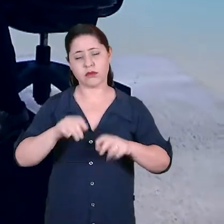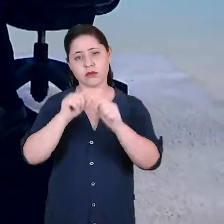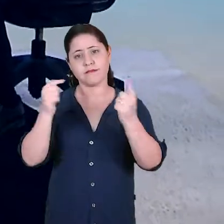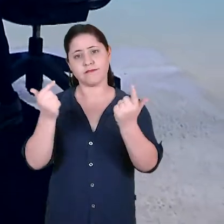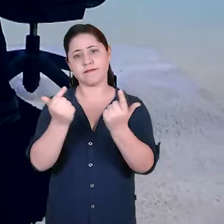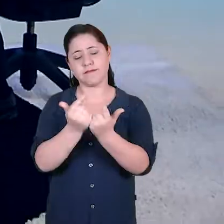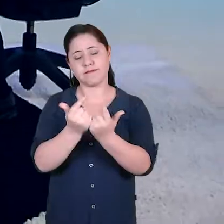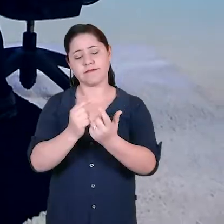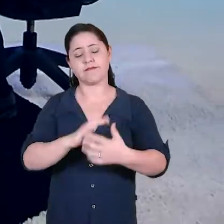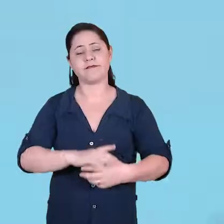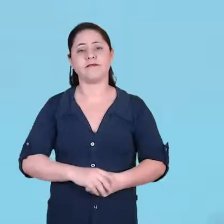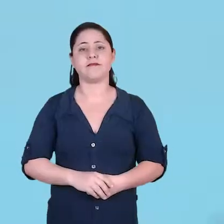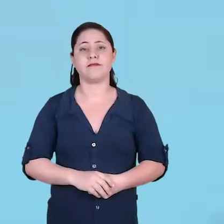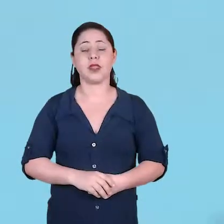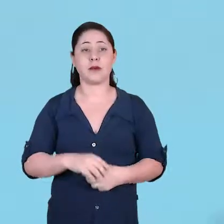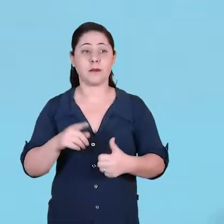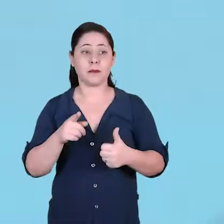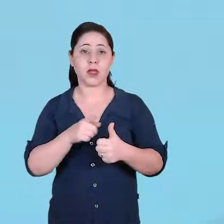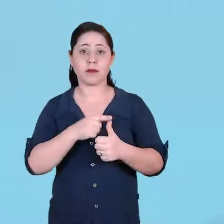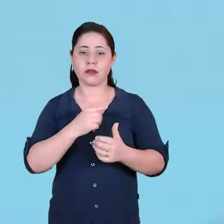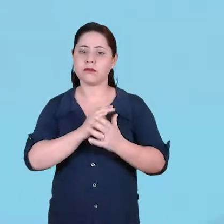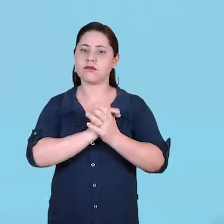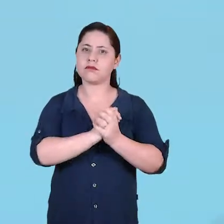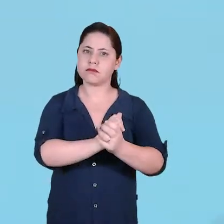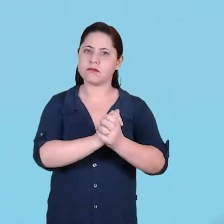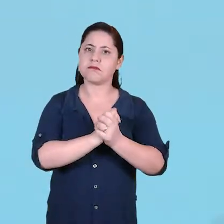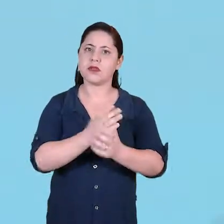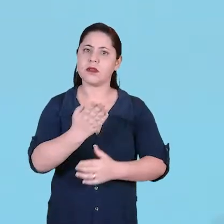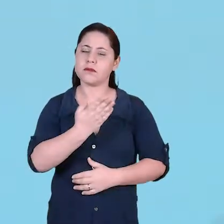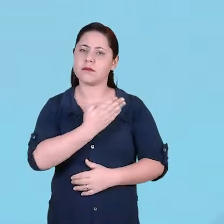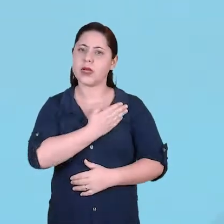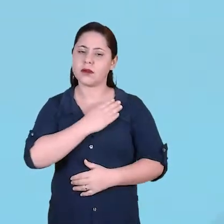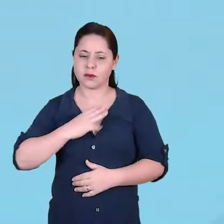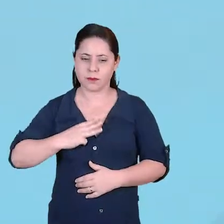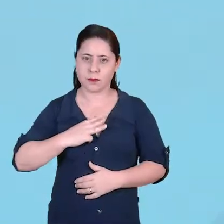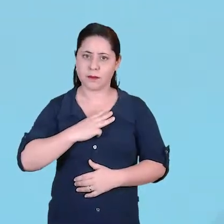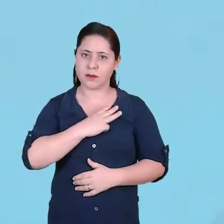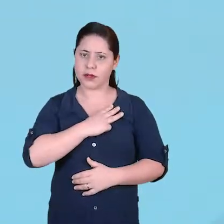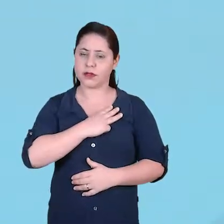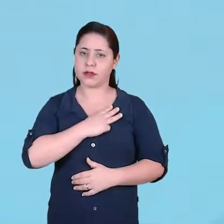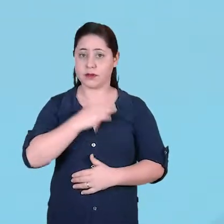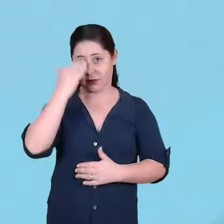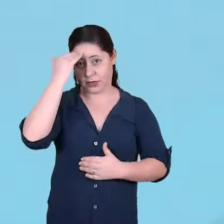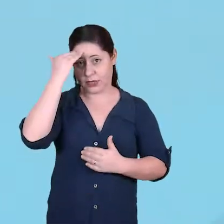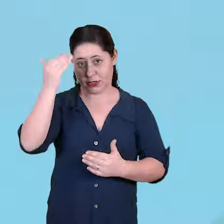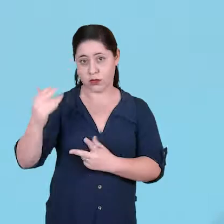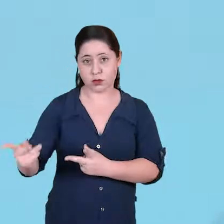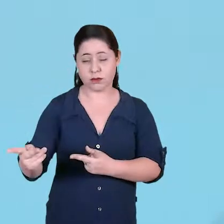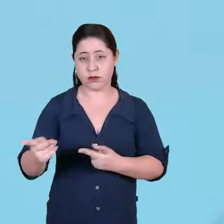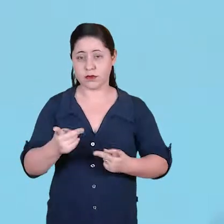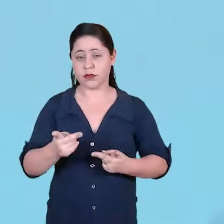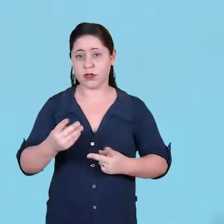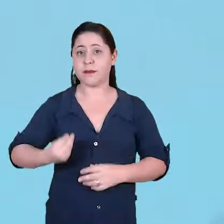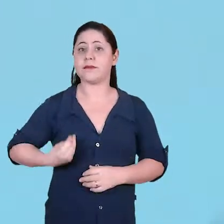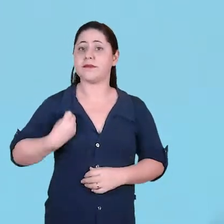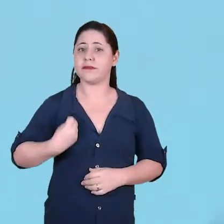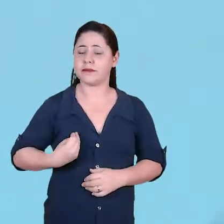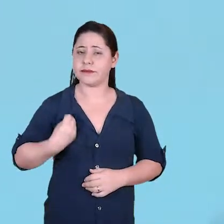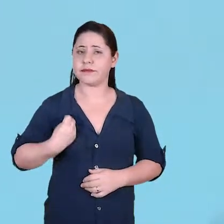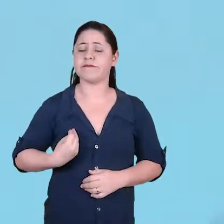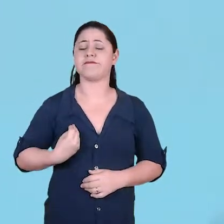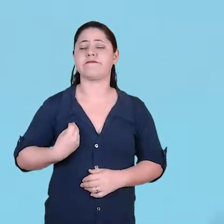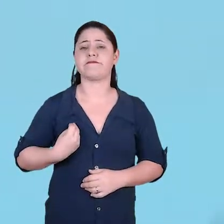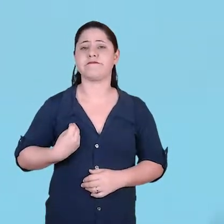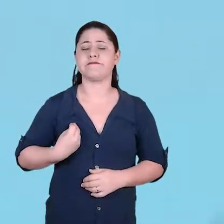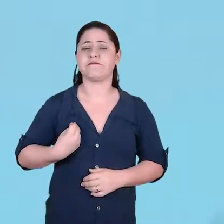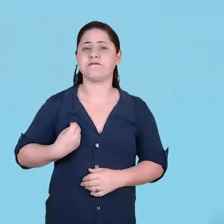Assembleia Legislativa? Primeiramente, cumprimento o nosso amigo Maurício Picarelli, agradeço pelo convite para participar